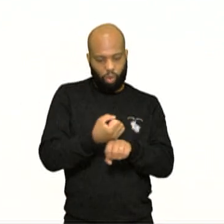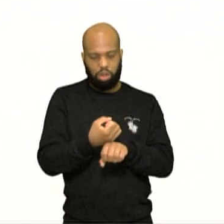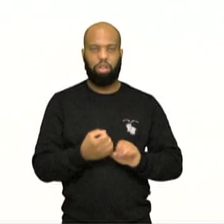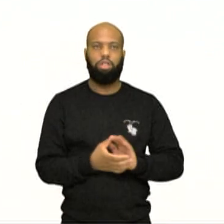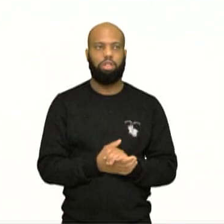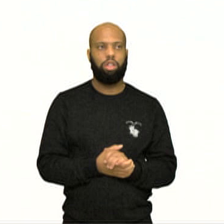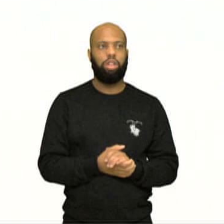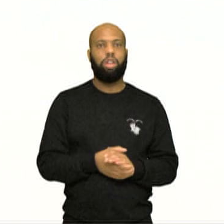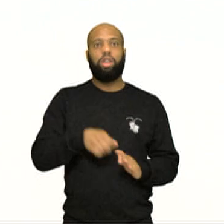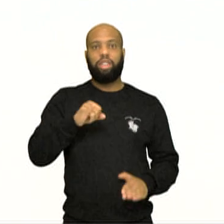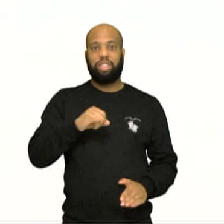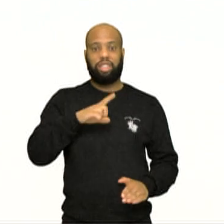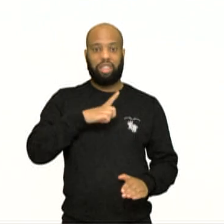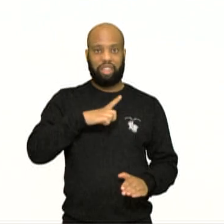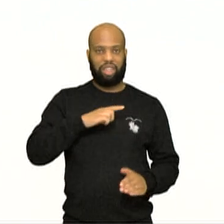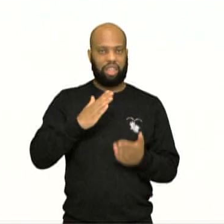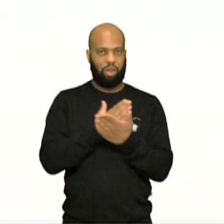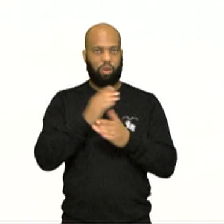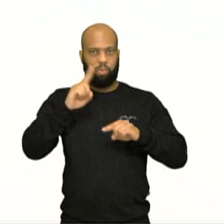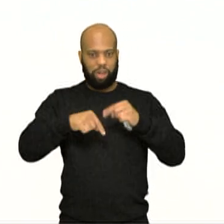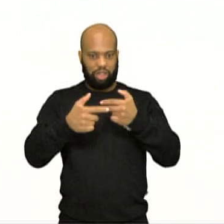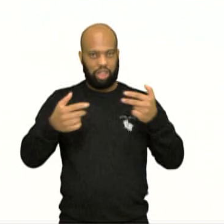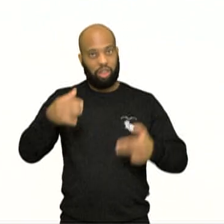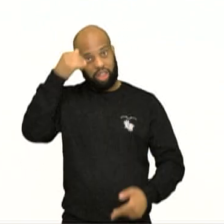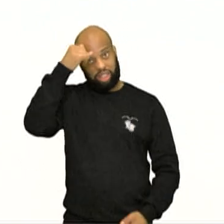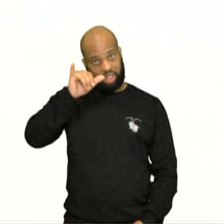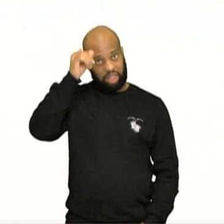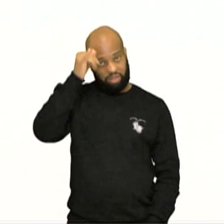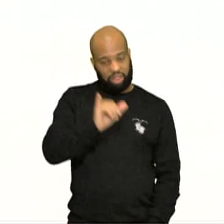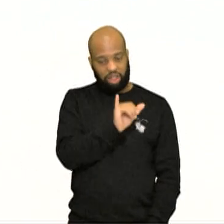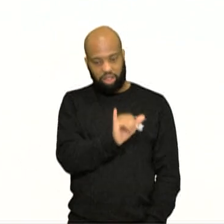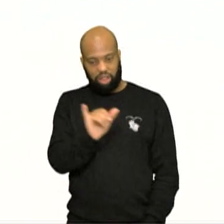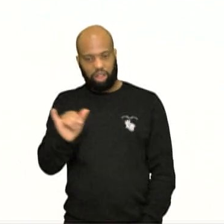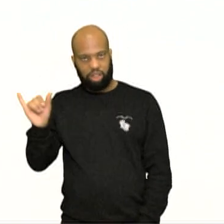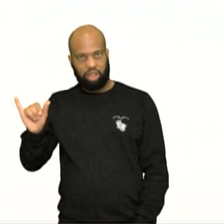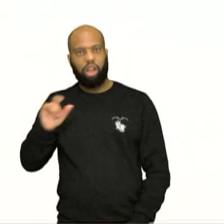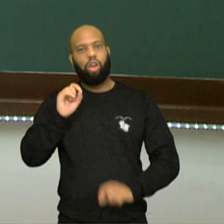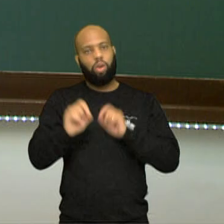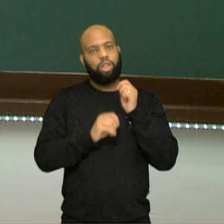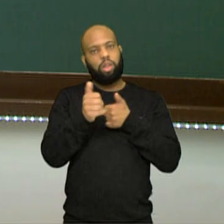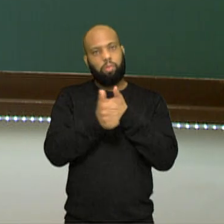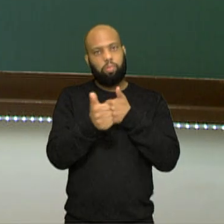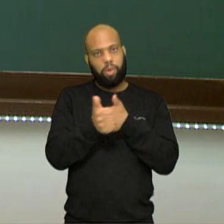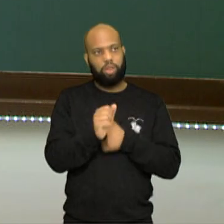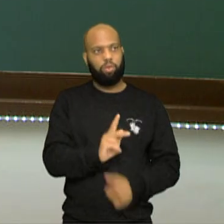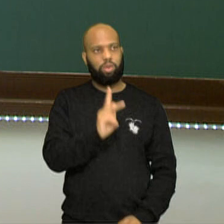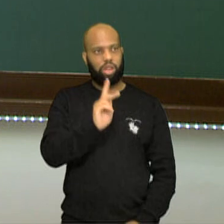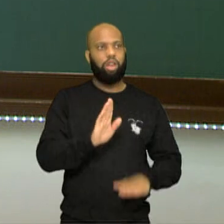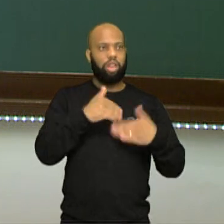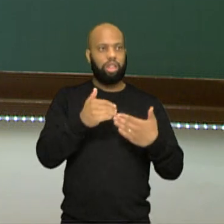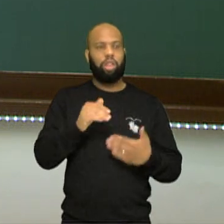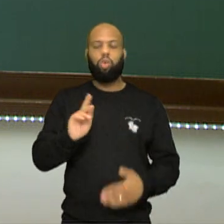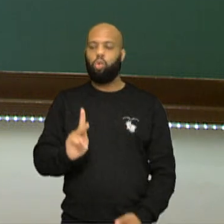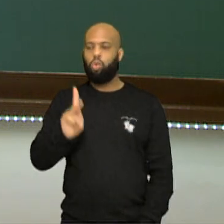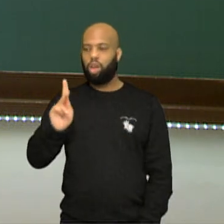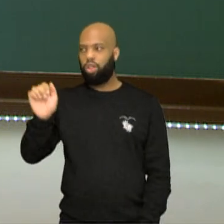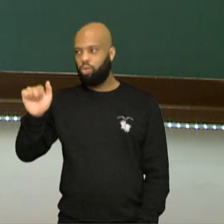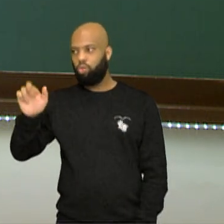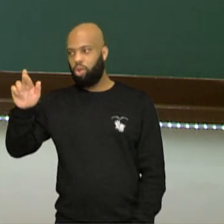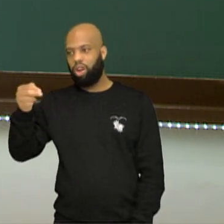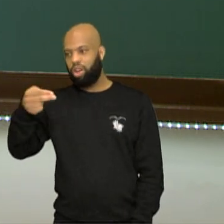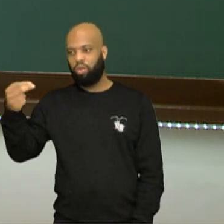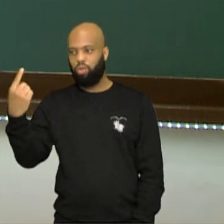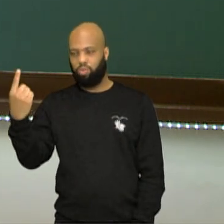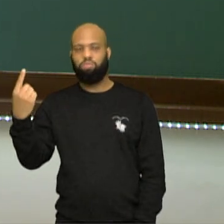esse K, tá? O K do ar e o K do vácuo é muito próximo de 1. O K do ar é muito próximo do vácuo, então K do ar é igual a 1,